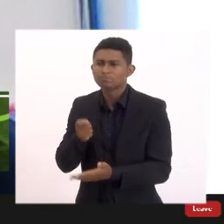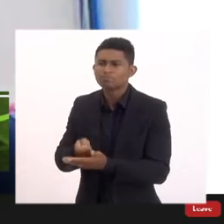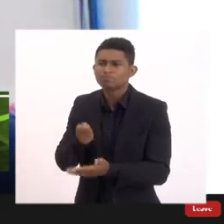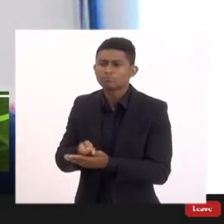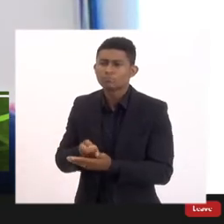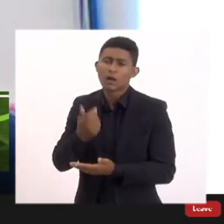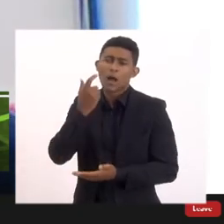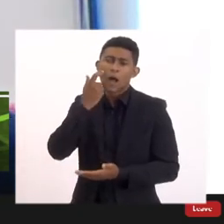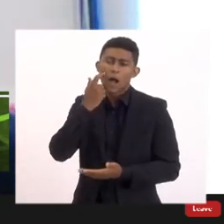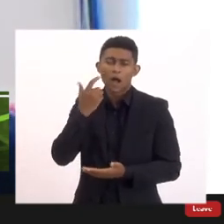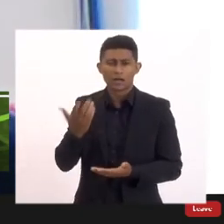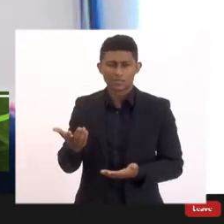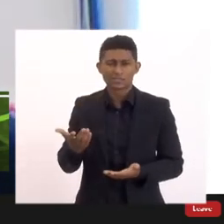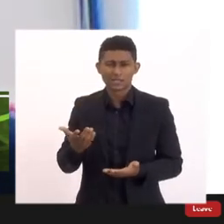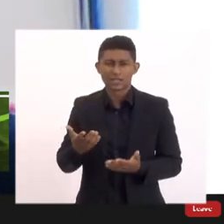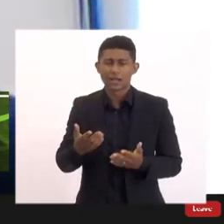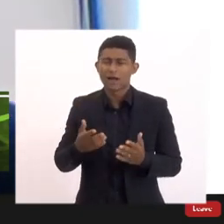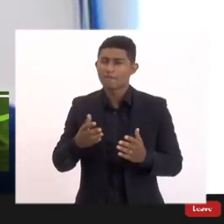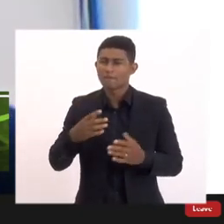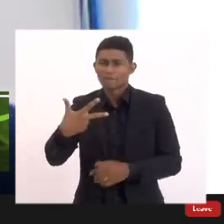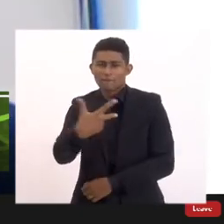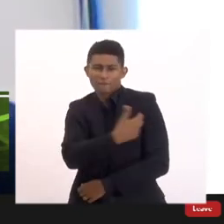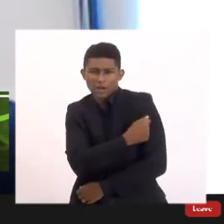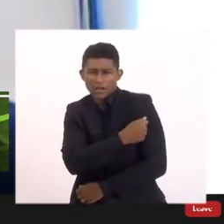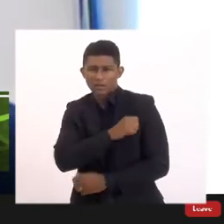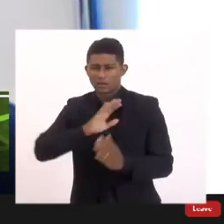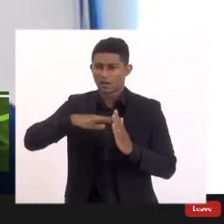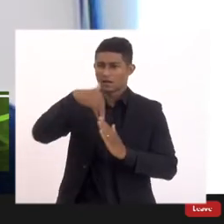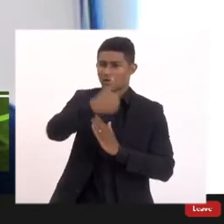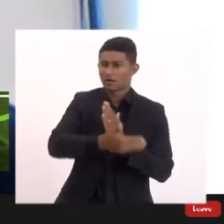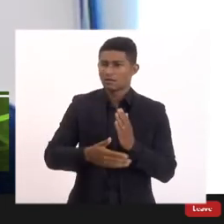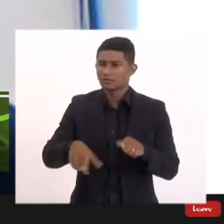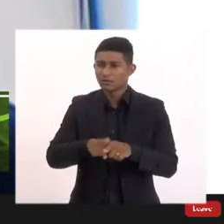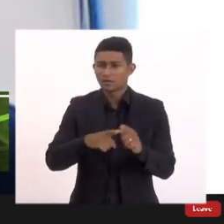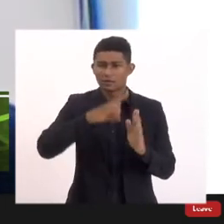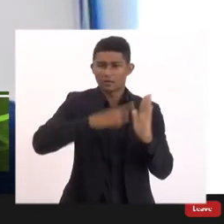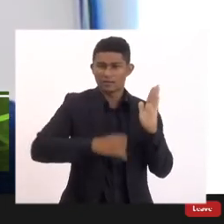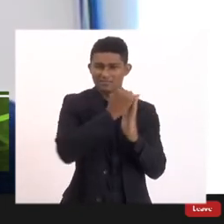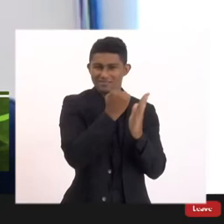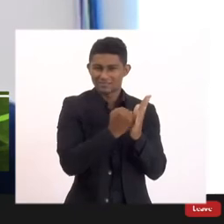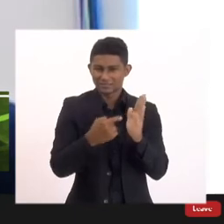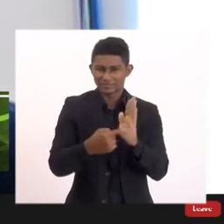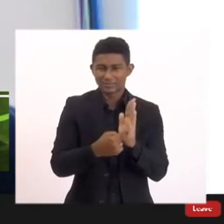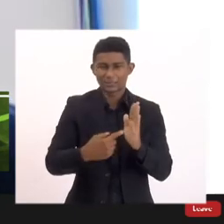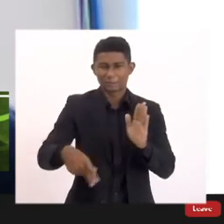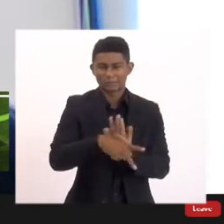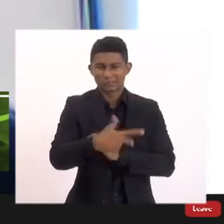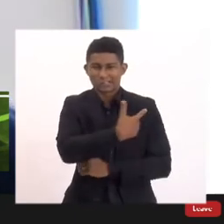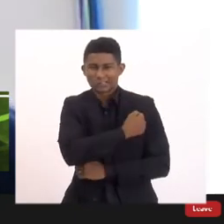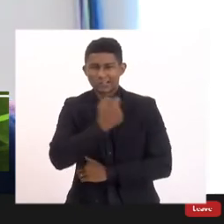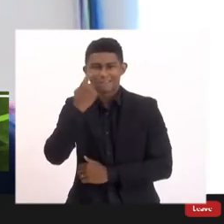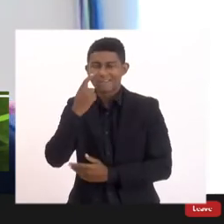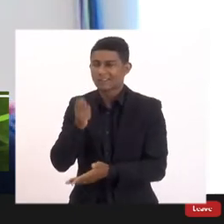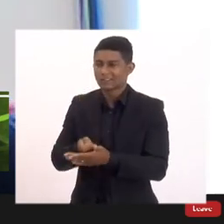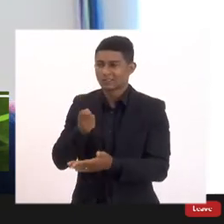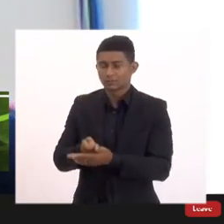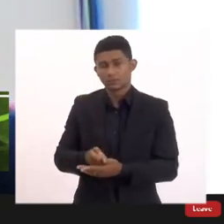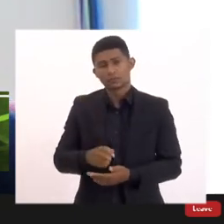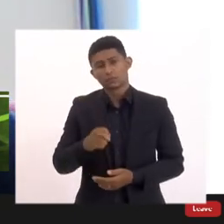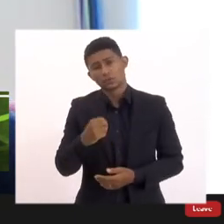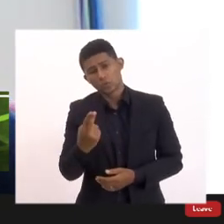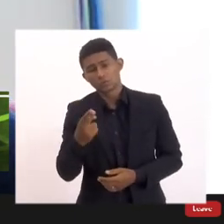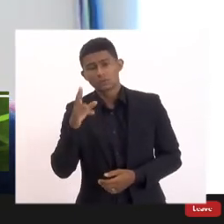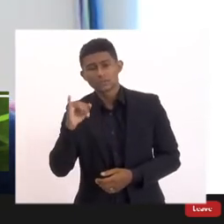dos calendários de vacinação, dos comprovantes de vacinação dos estudantes, e se há planejado alguma ação